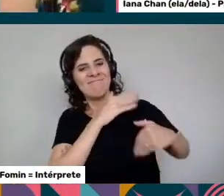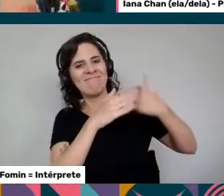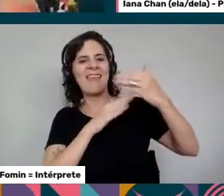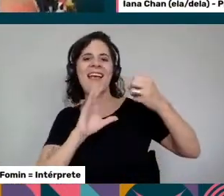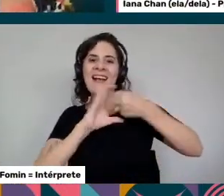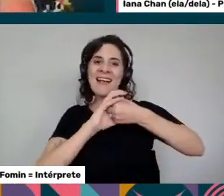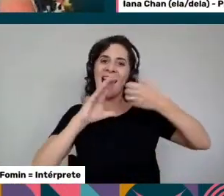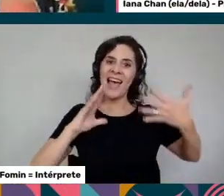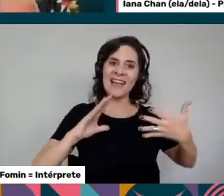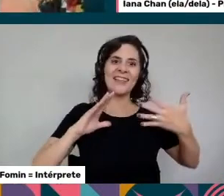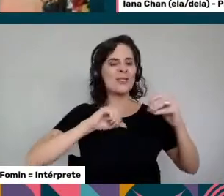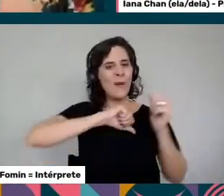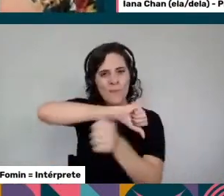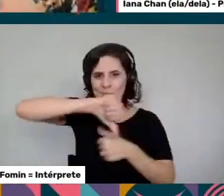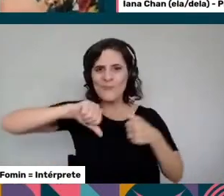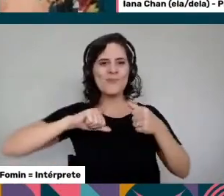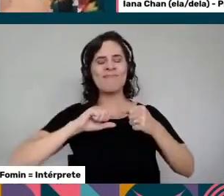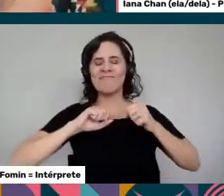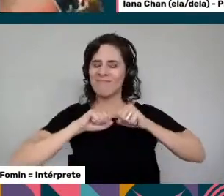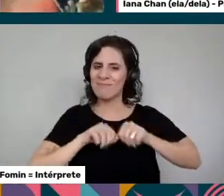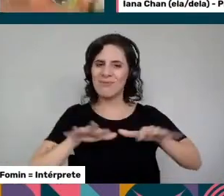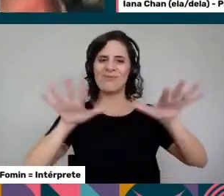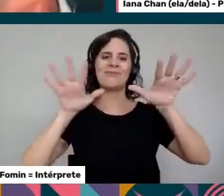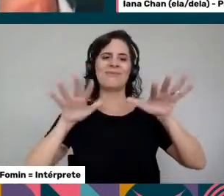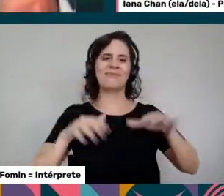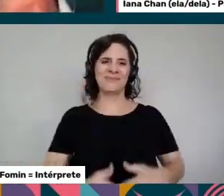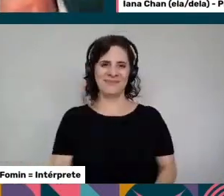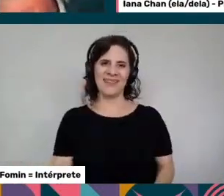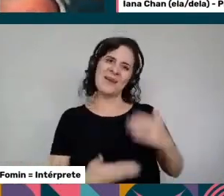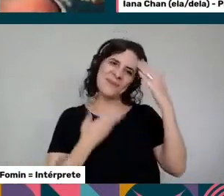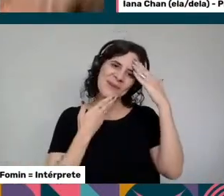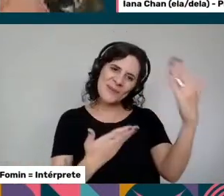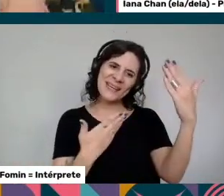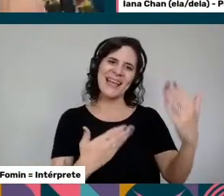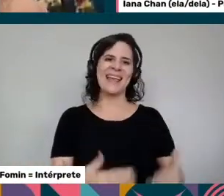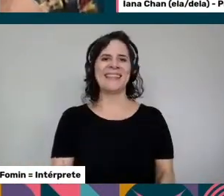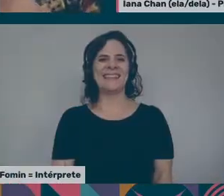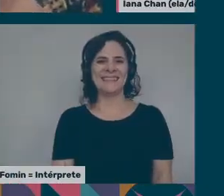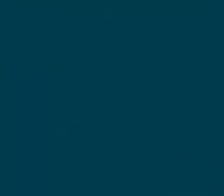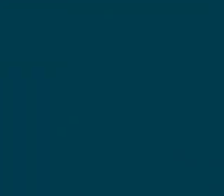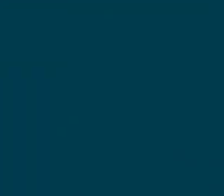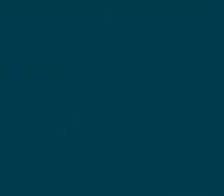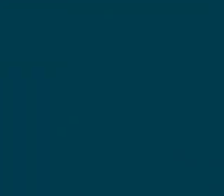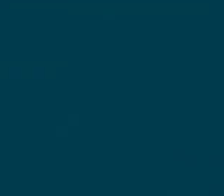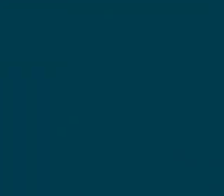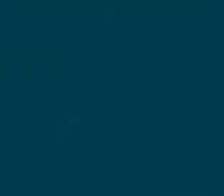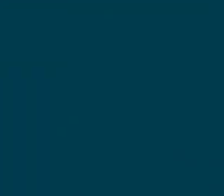é isso. Muito obrigada, gente. Um beijo para todos.